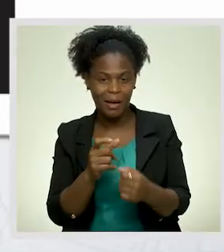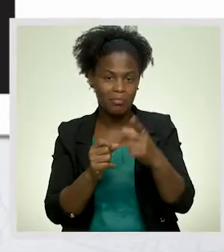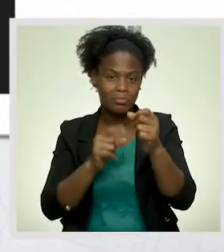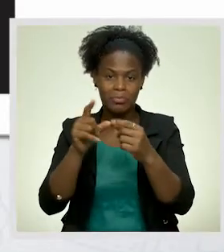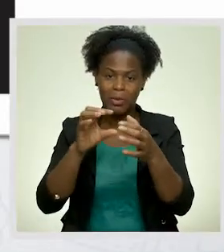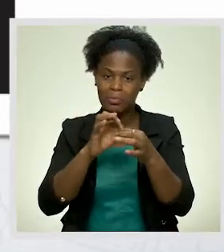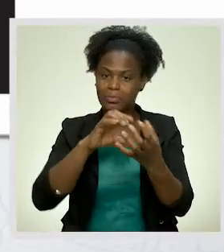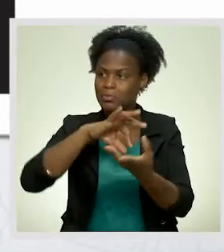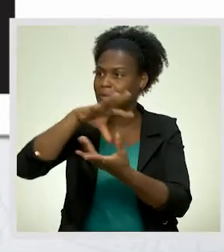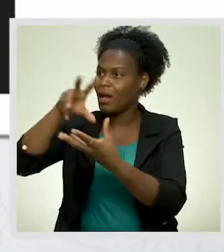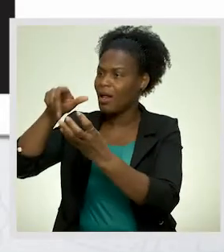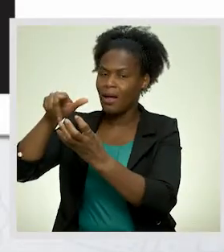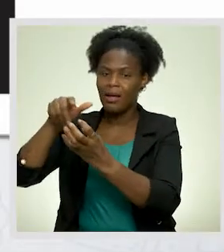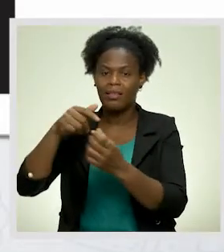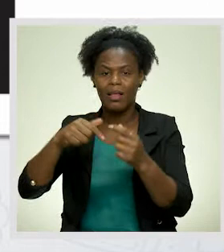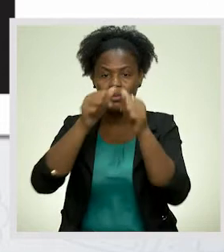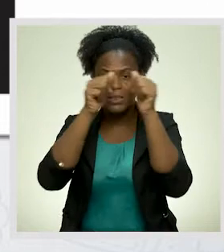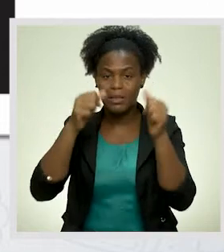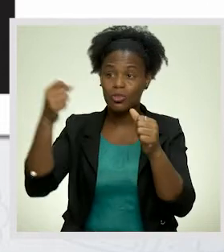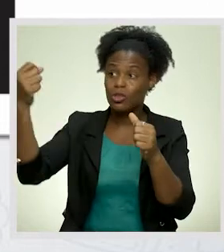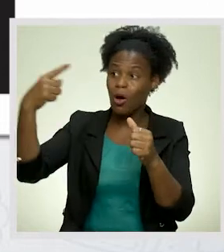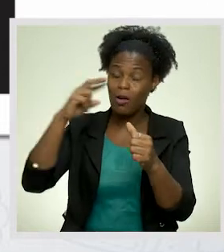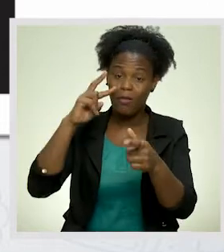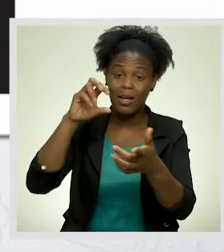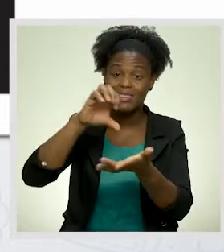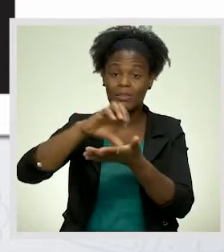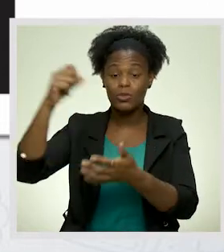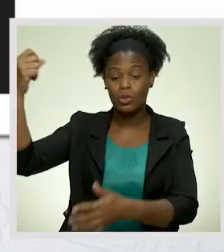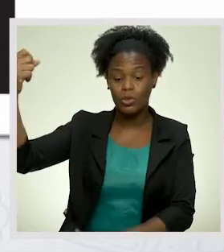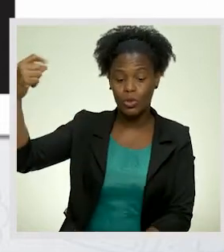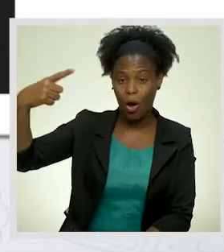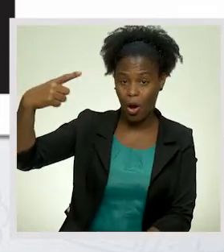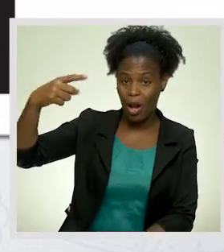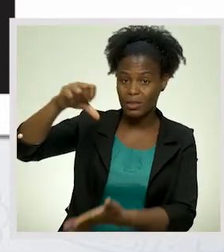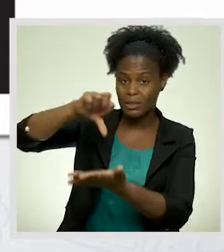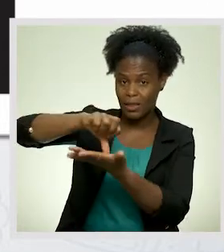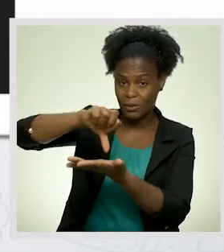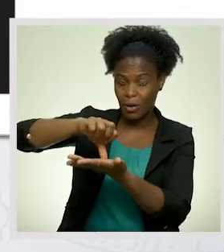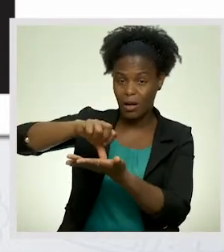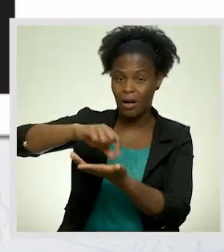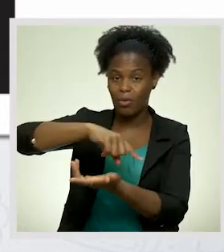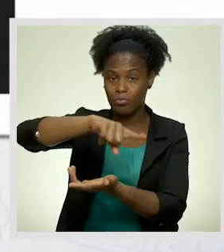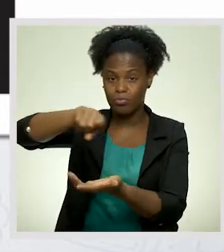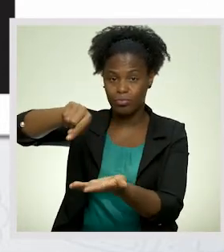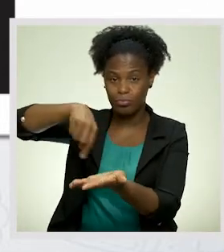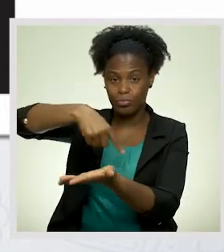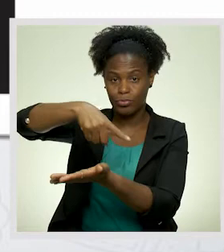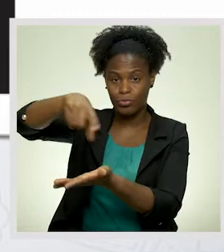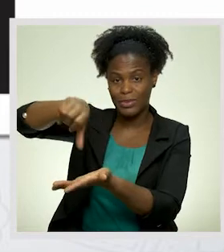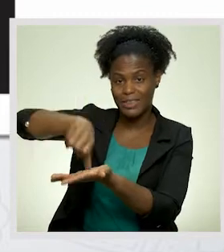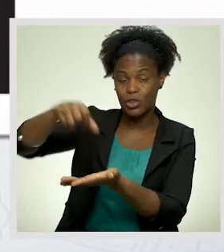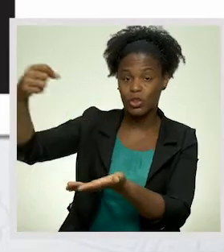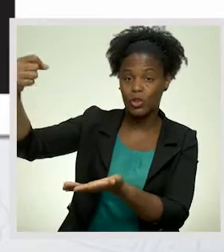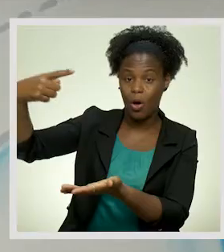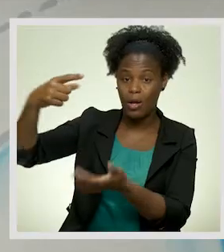Sistema solar, nós temos o Sol, todos podem ver ali, na parte central do nosso sistema, porque